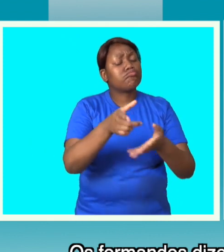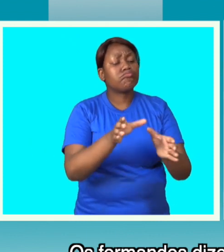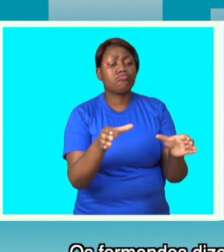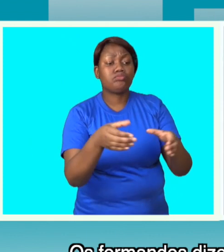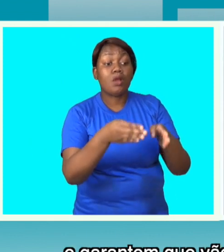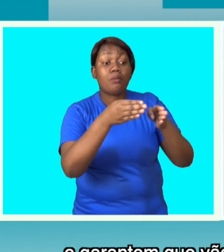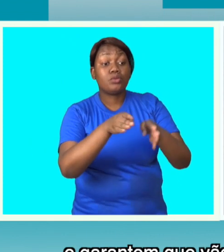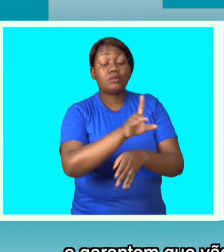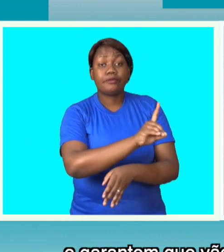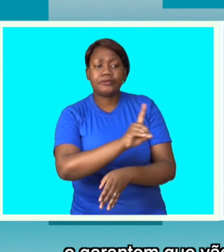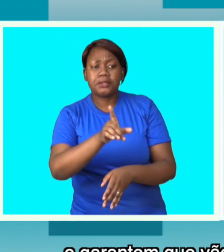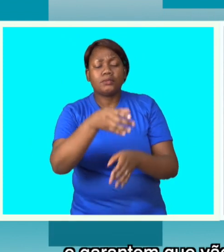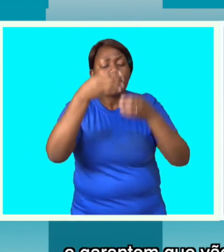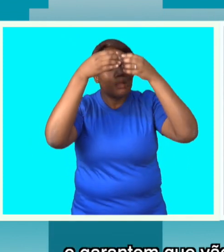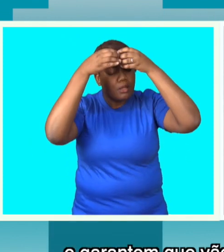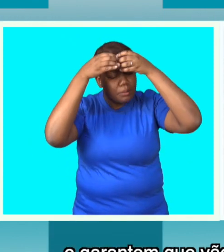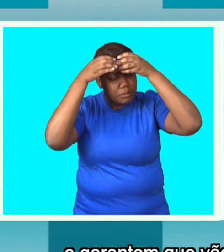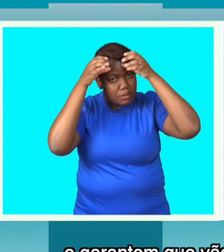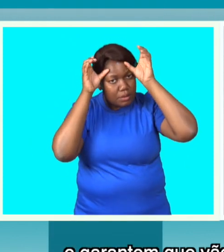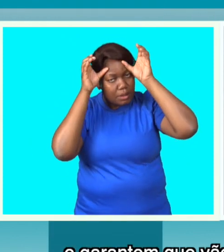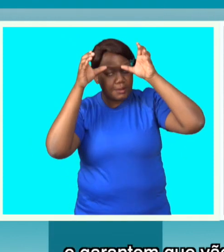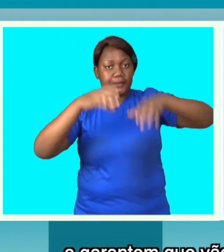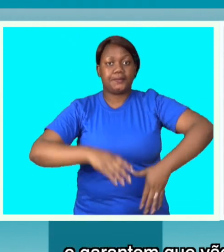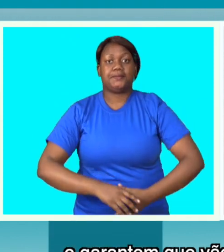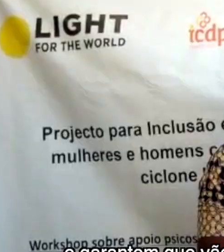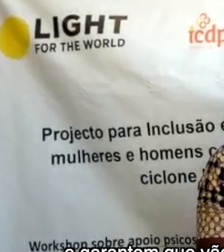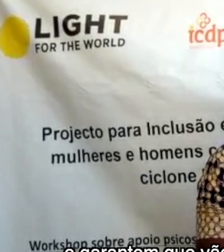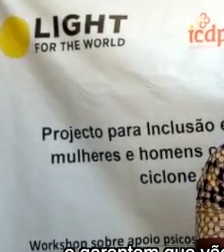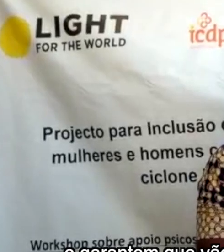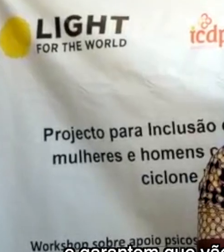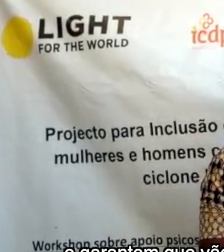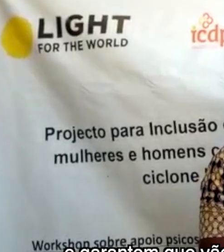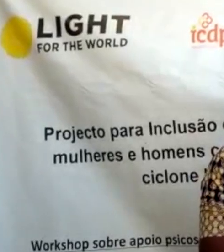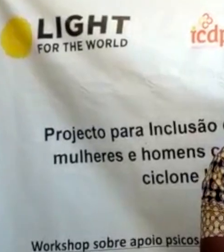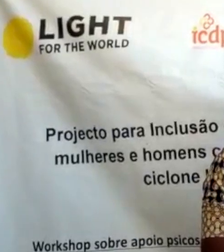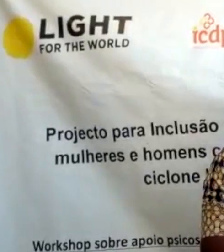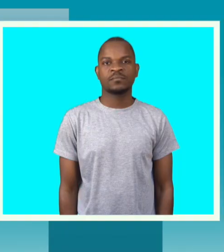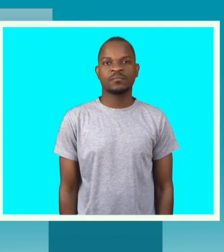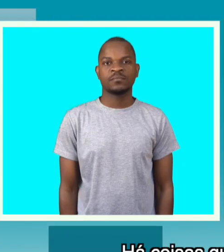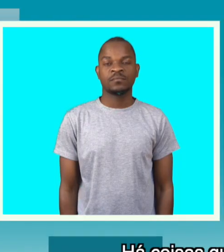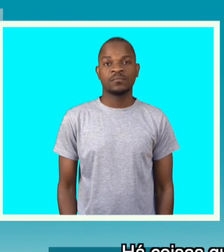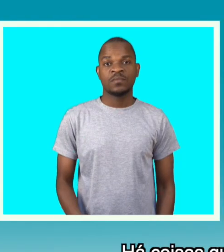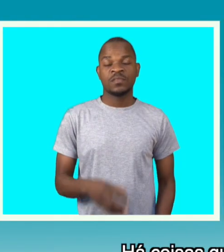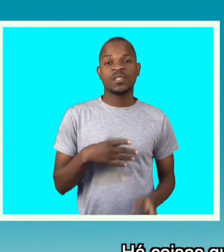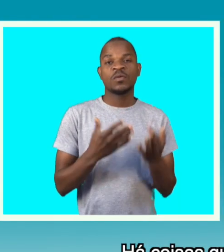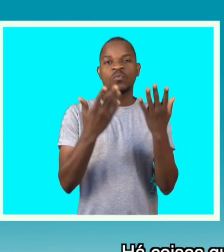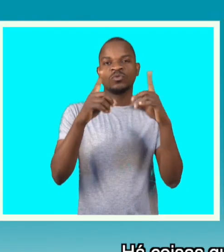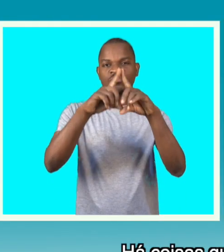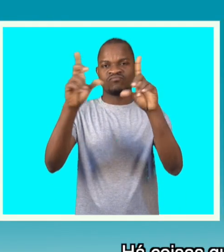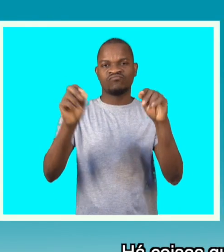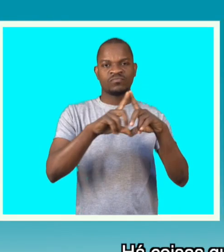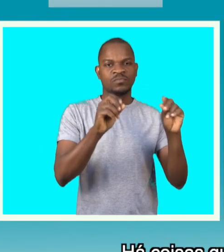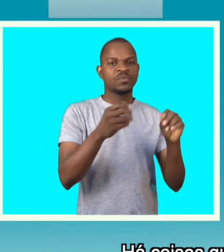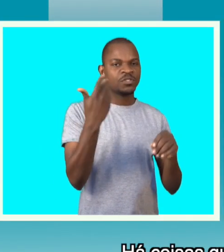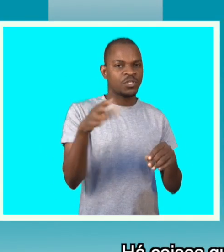com deficiência e garantem que vão replicar os conhecimentos adquiridos nesta capacitação. Coisas que eu aprendi, que